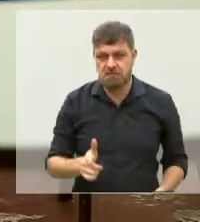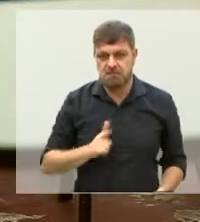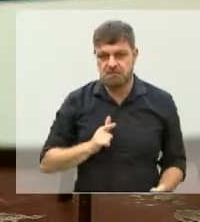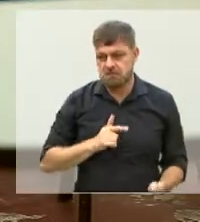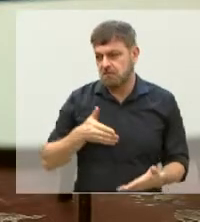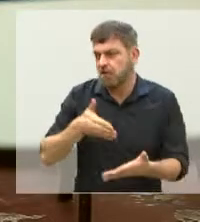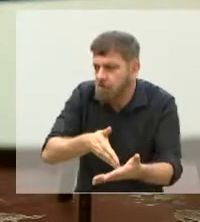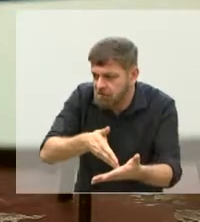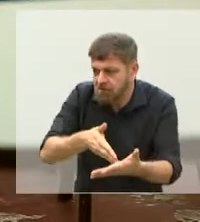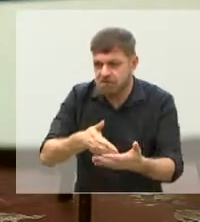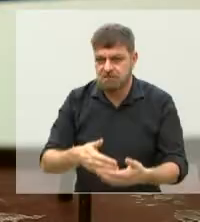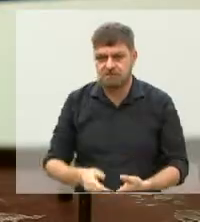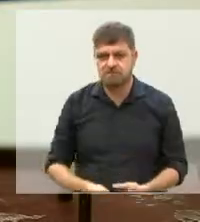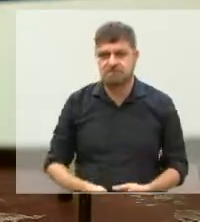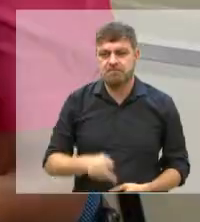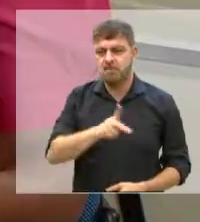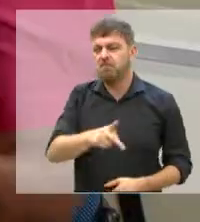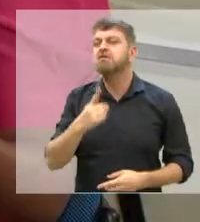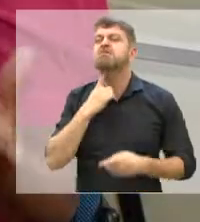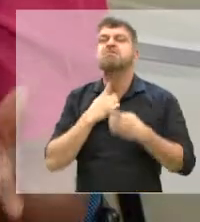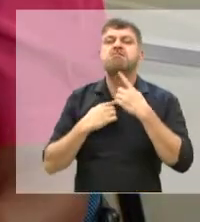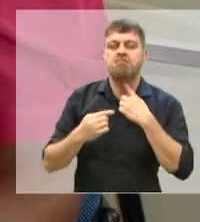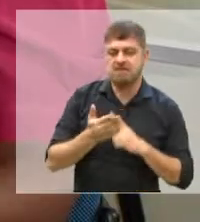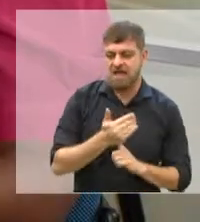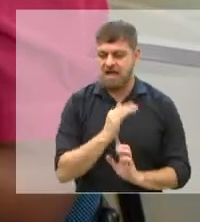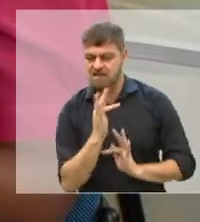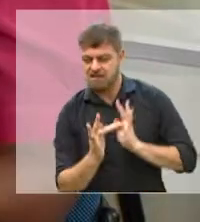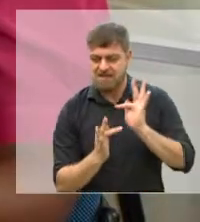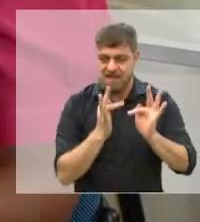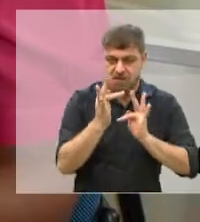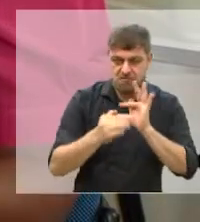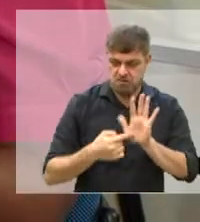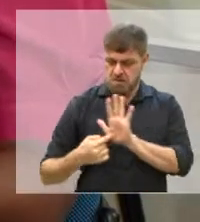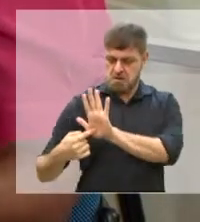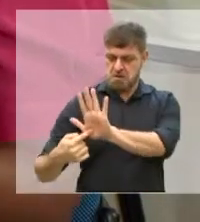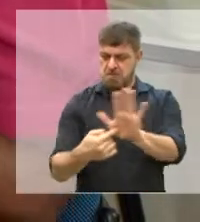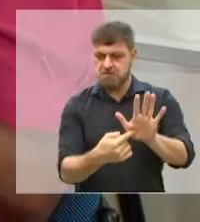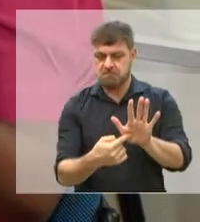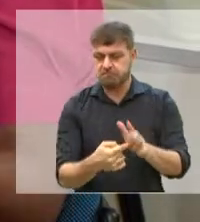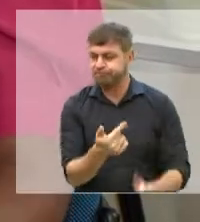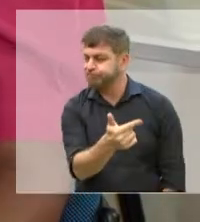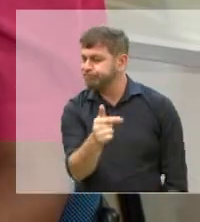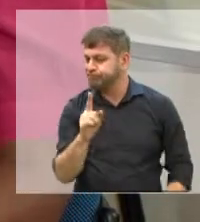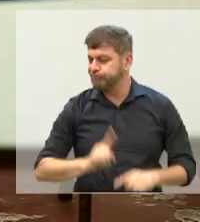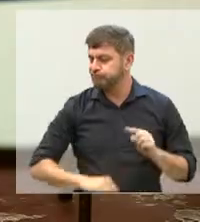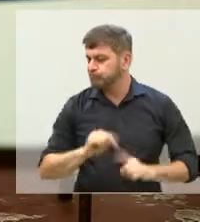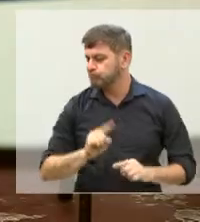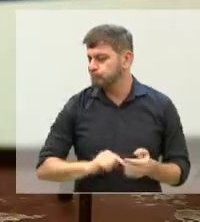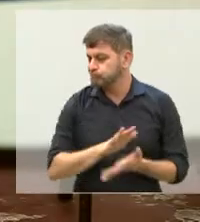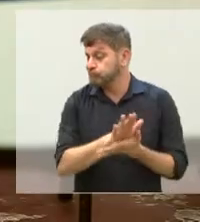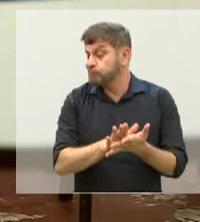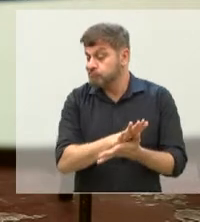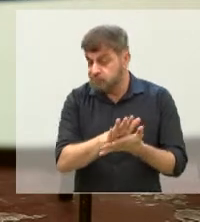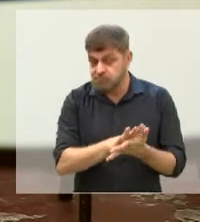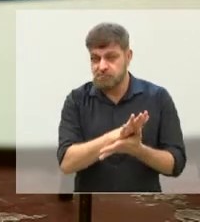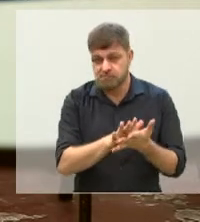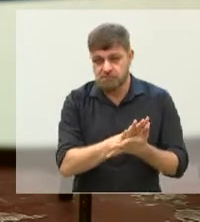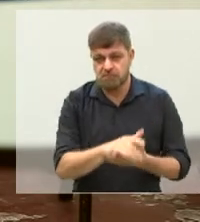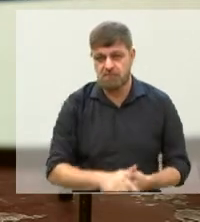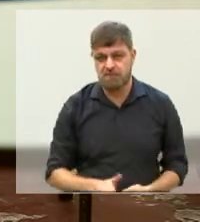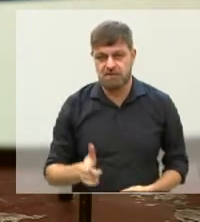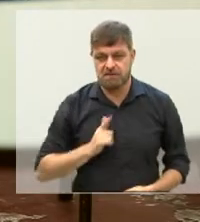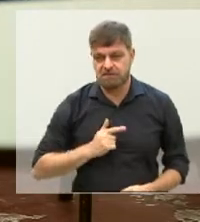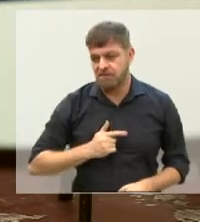pouco, Exatamente. Né? Às vezes o professor quer dar uma aula com tecnologia, uma apresentação, aí não tem naquela escola, né? Então, se